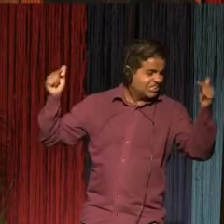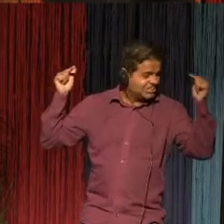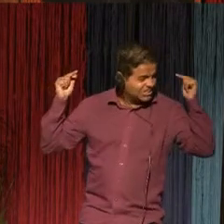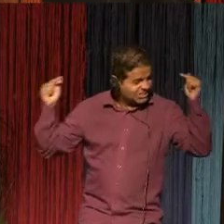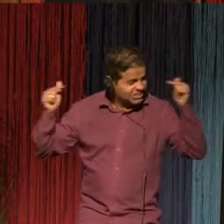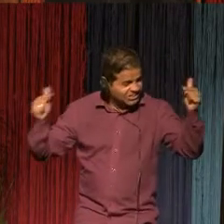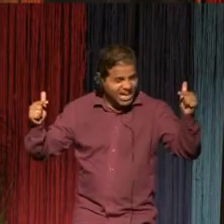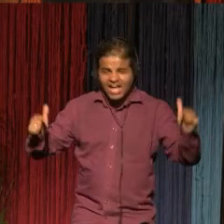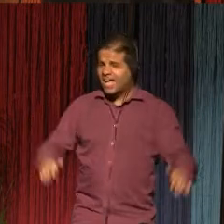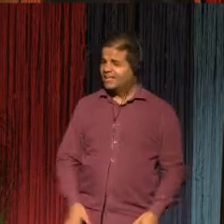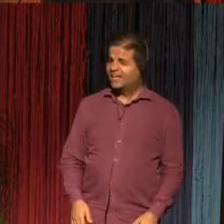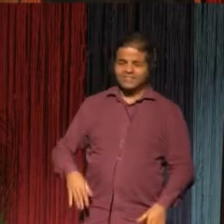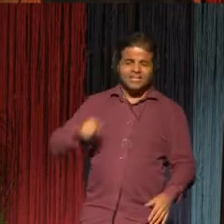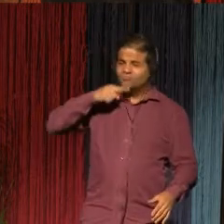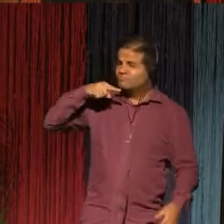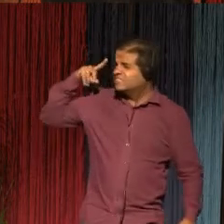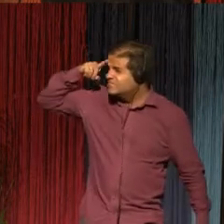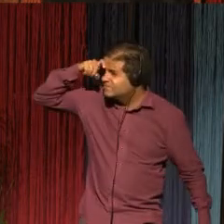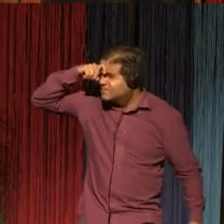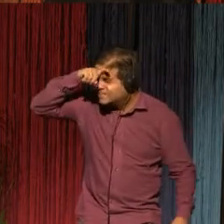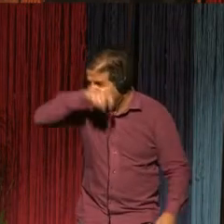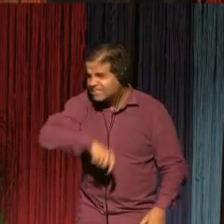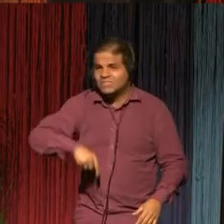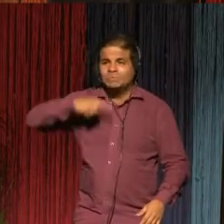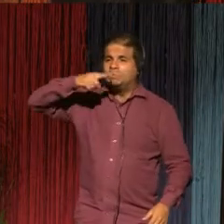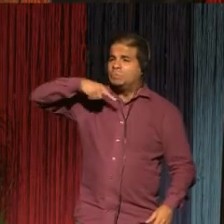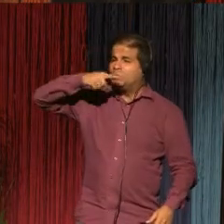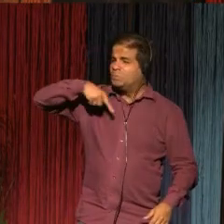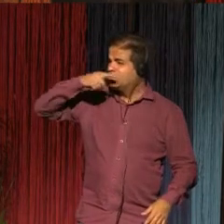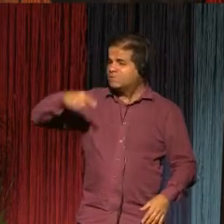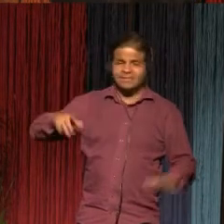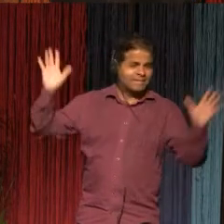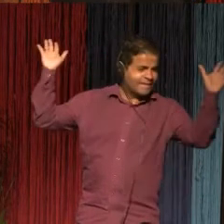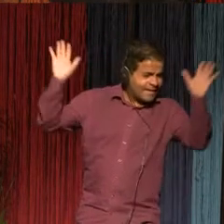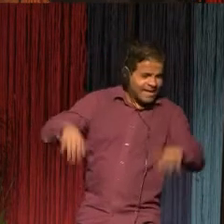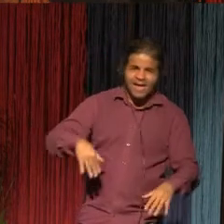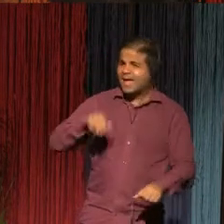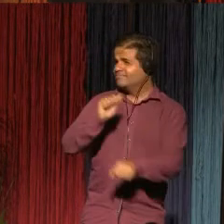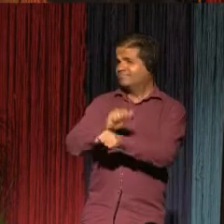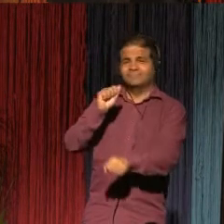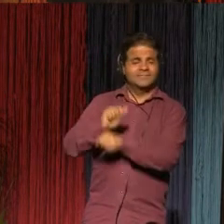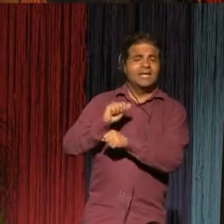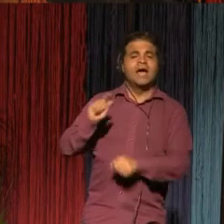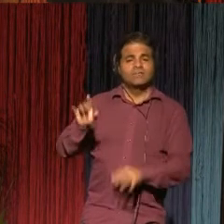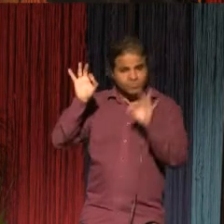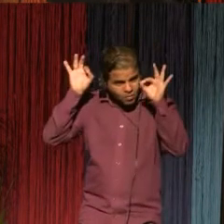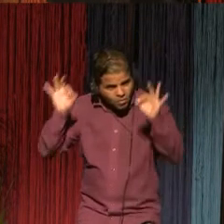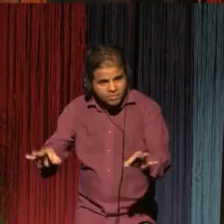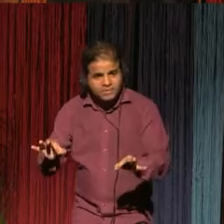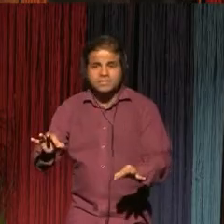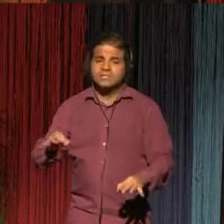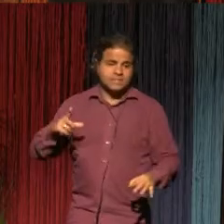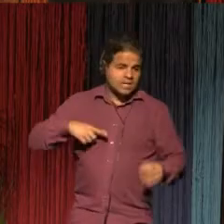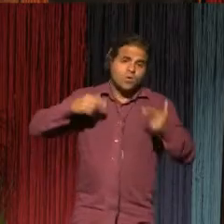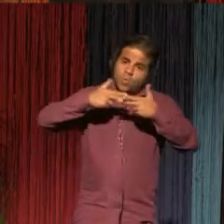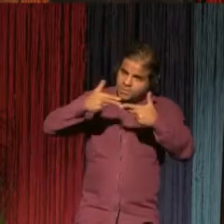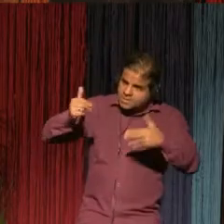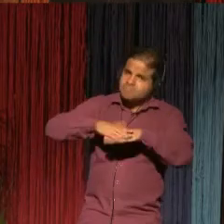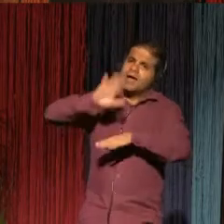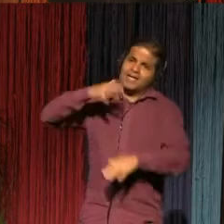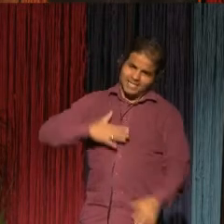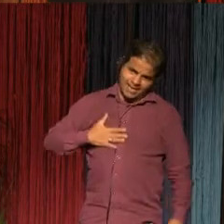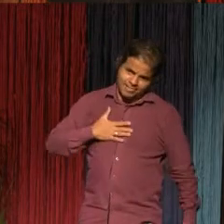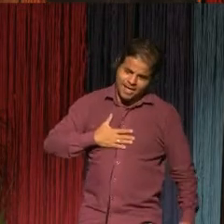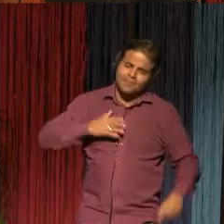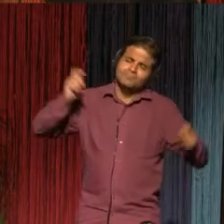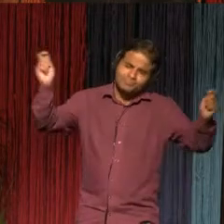quer parar porque é muito difícil, você está tendo muita dificuldade que você não esperava. E com certeza tem coisas mais agradáveis que você